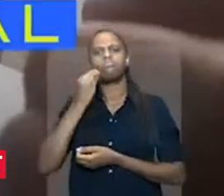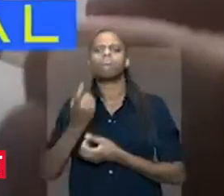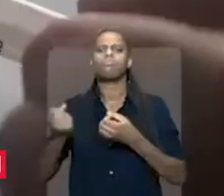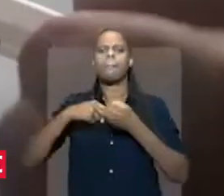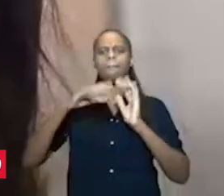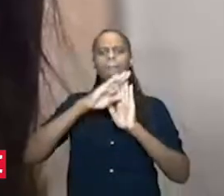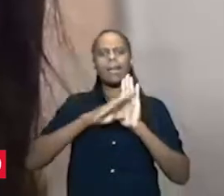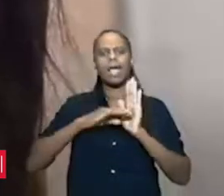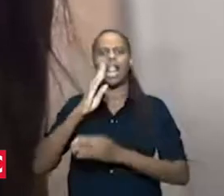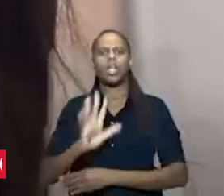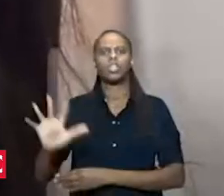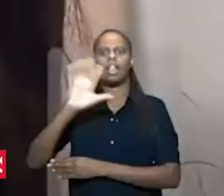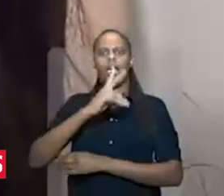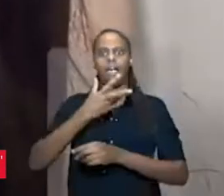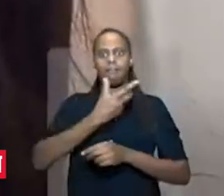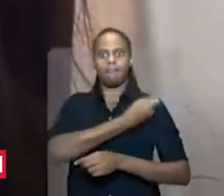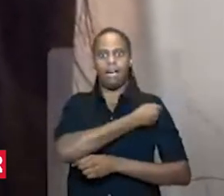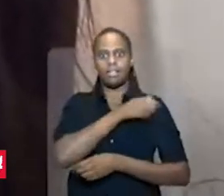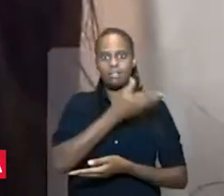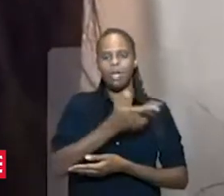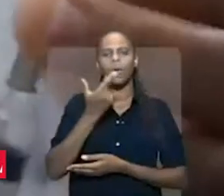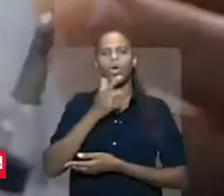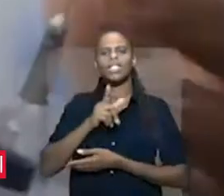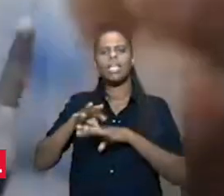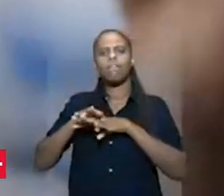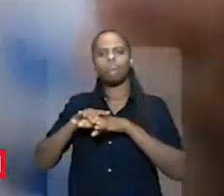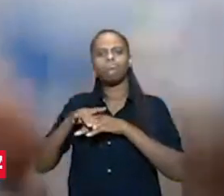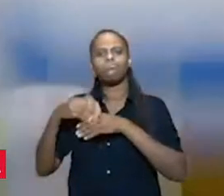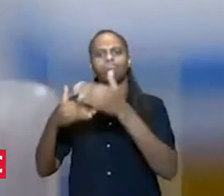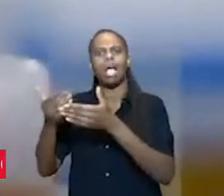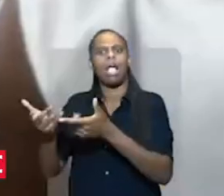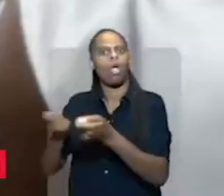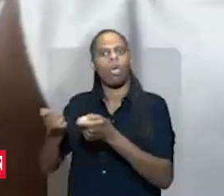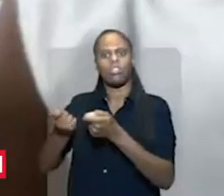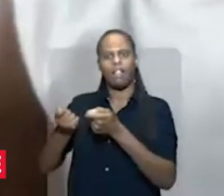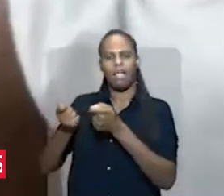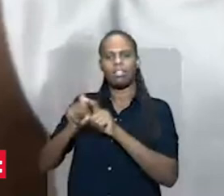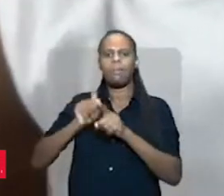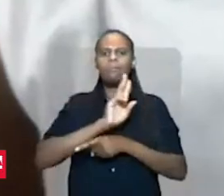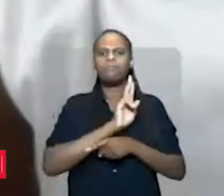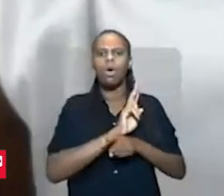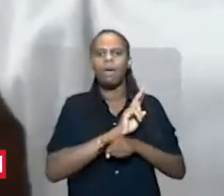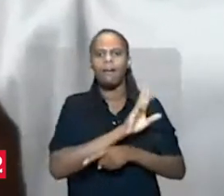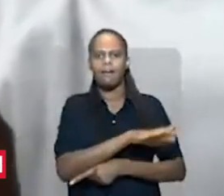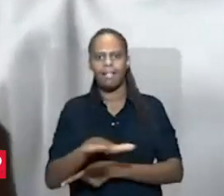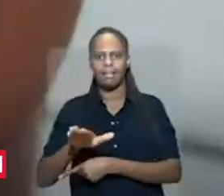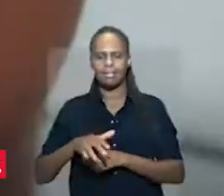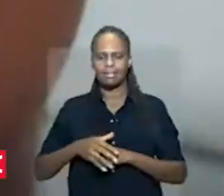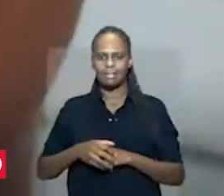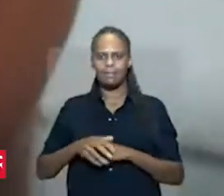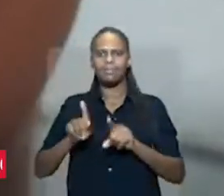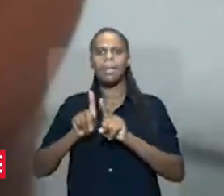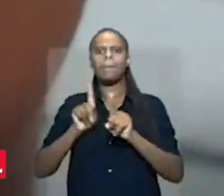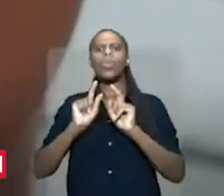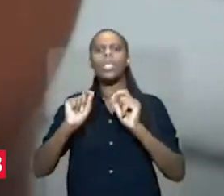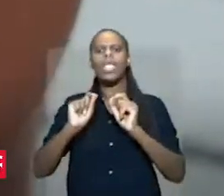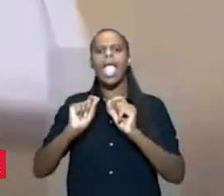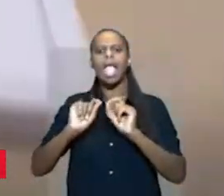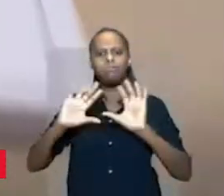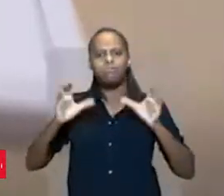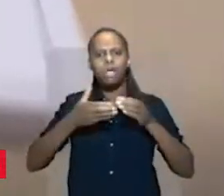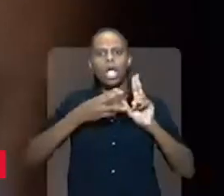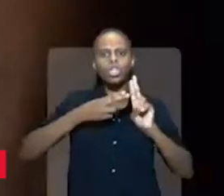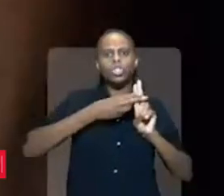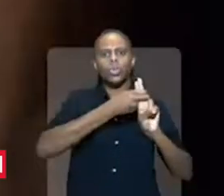vai recuperar o Plano Nacional de Vacinação para controlar o avanço de doenças e proteger nossas crianças. Lula vai implantar